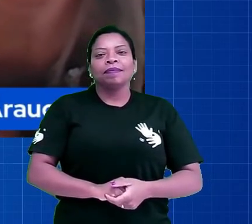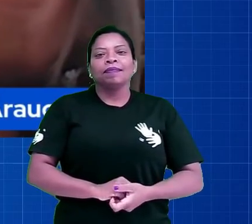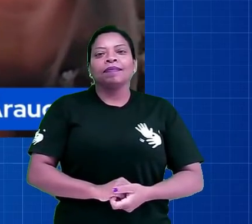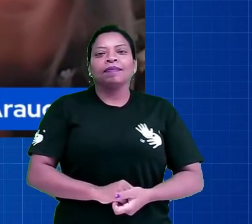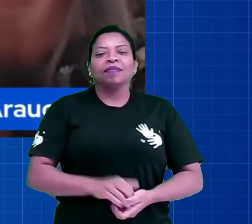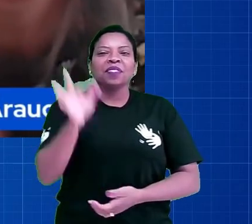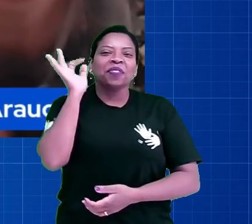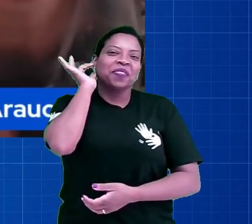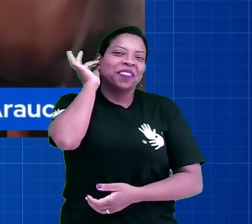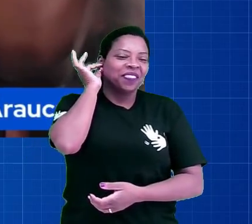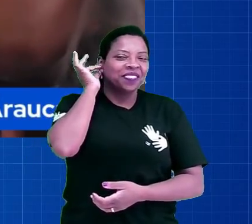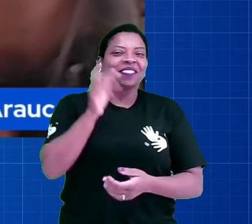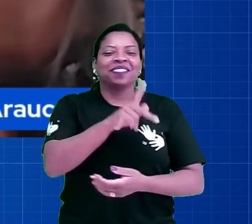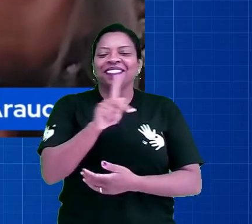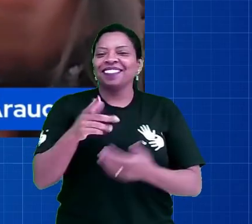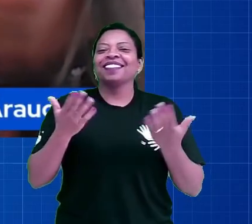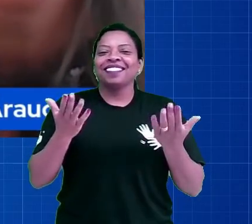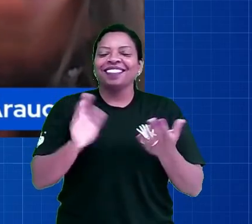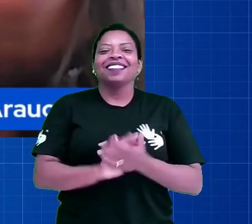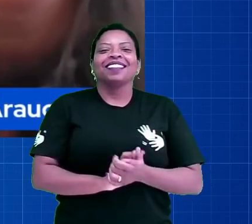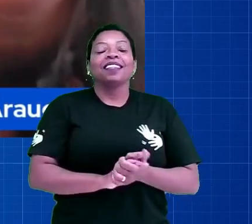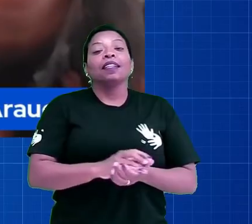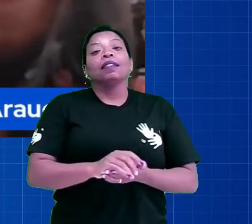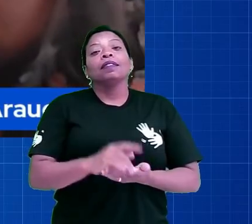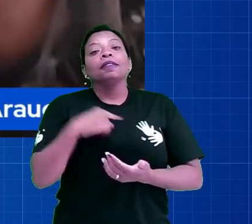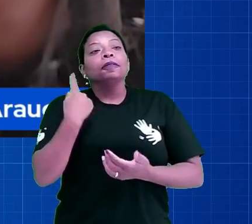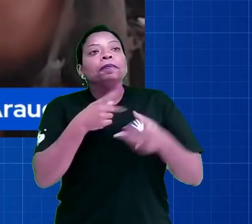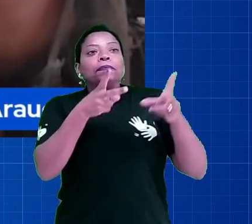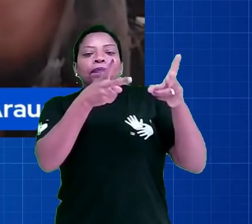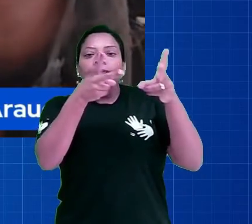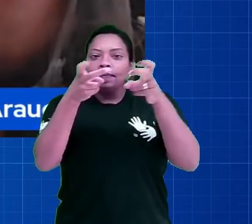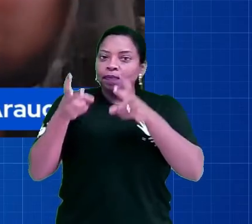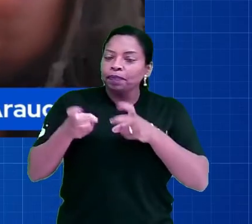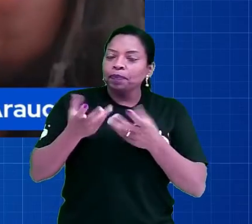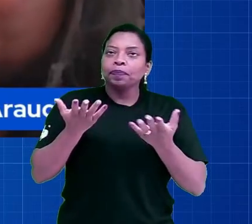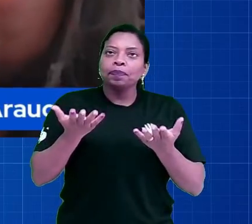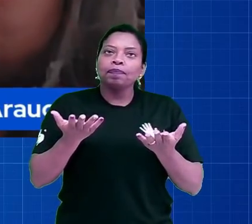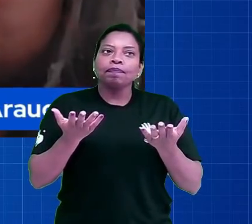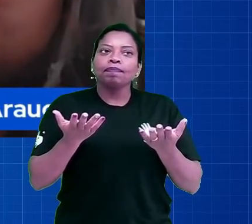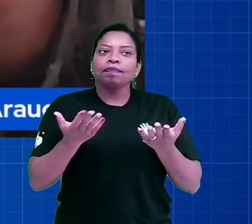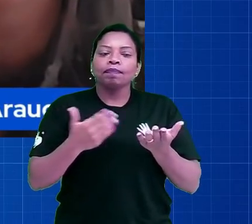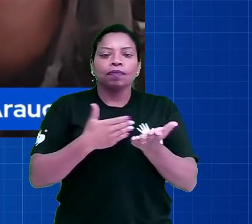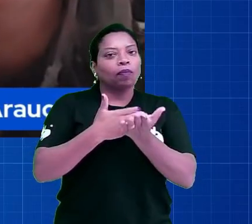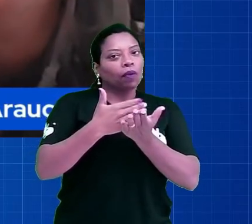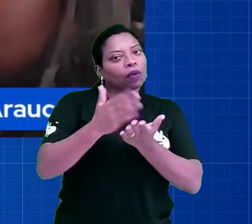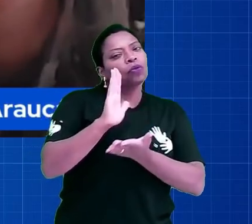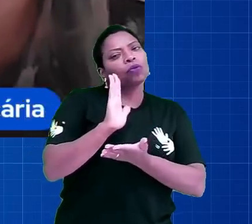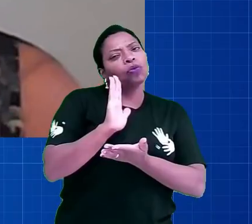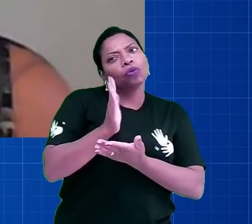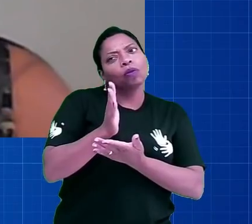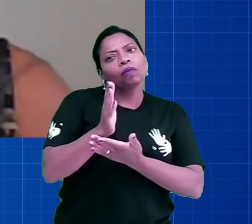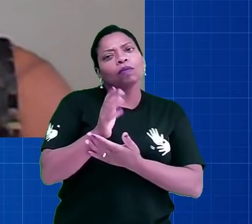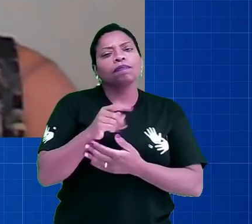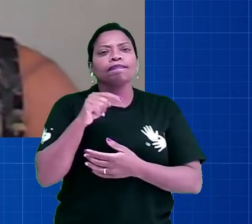Ótimo, professora. A gente percebe realmente, assim, que desde o começo a gente já está tendo